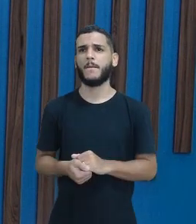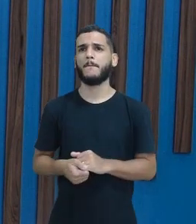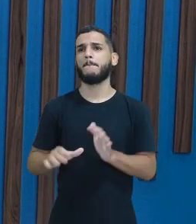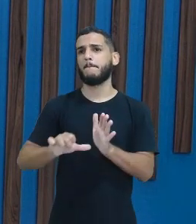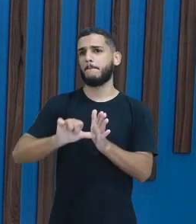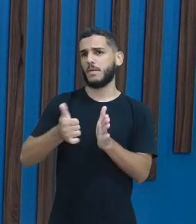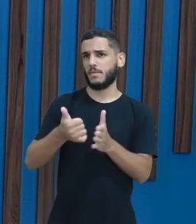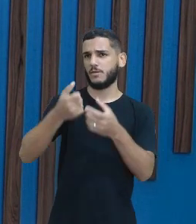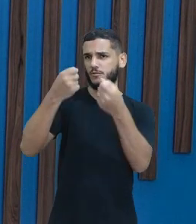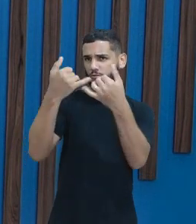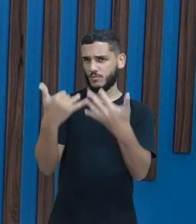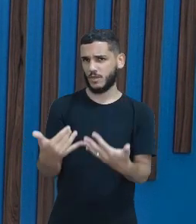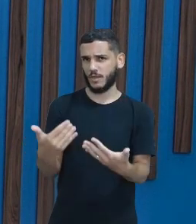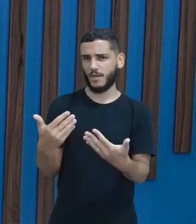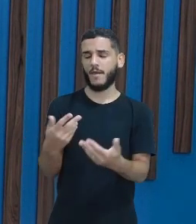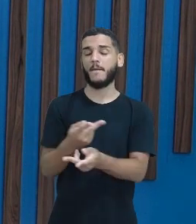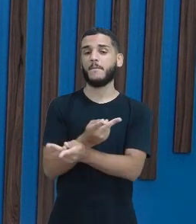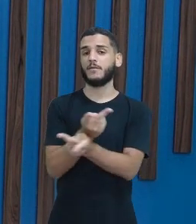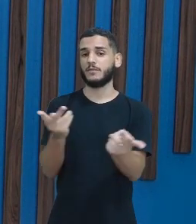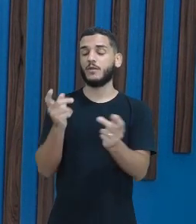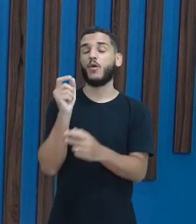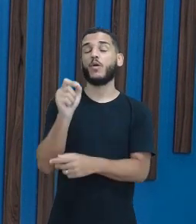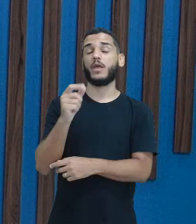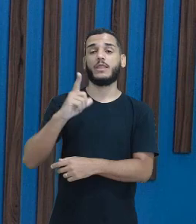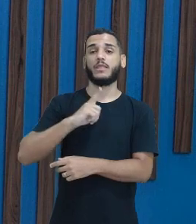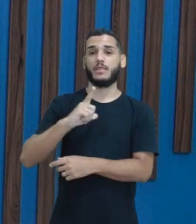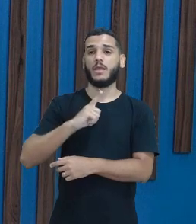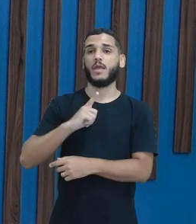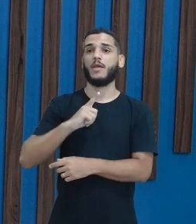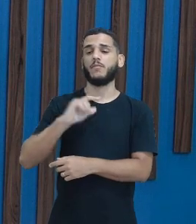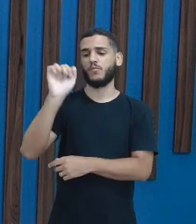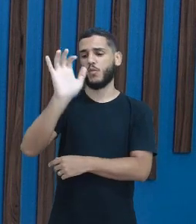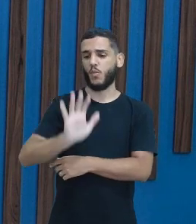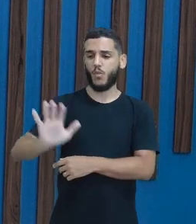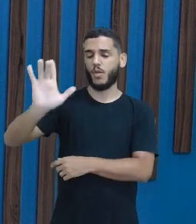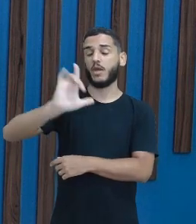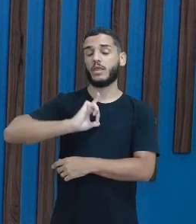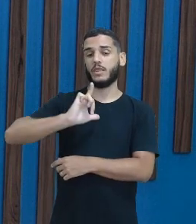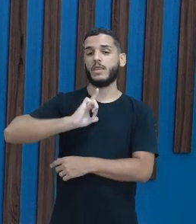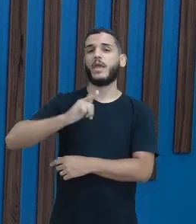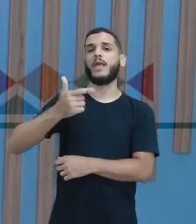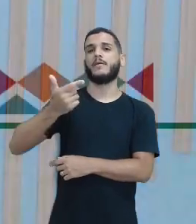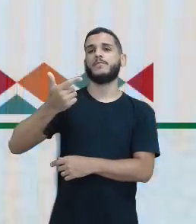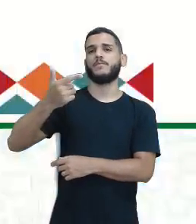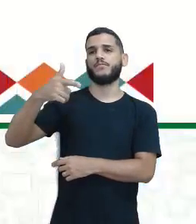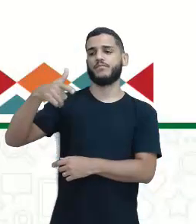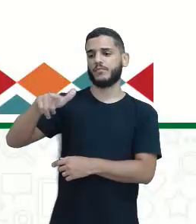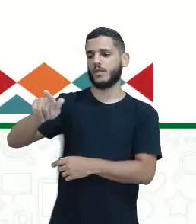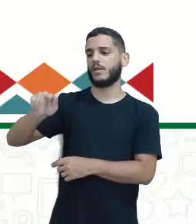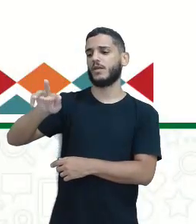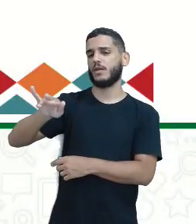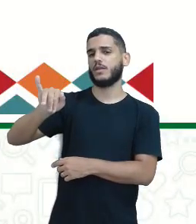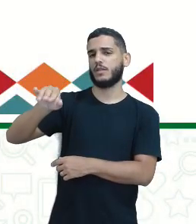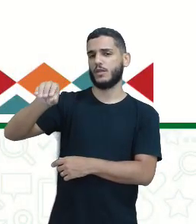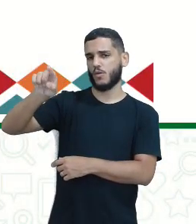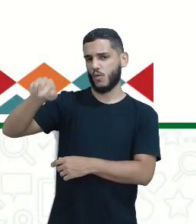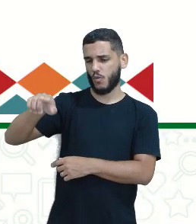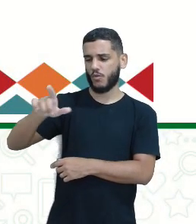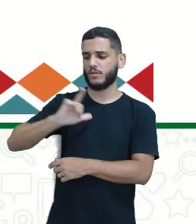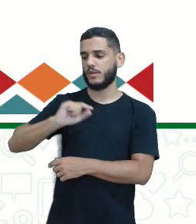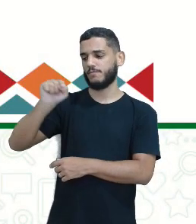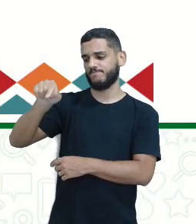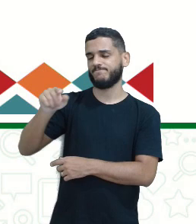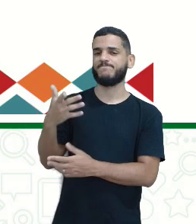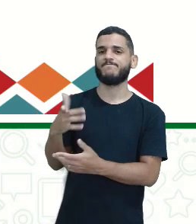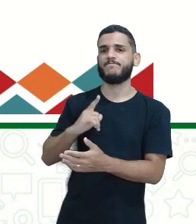vocês que nessas regiões onde existem os griots, a gente pode citar fazem parte das